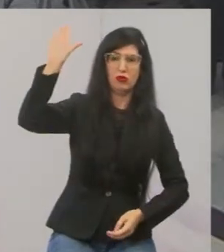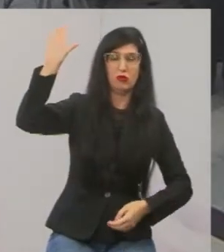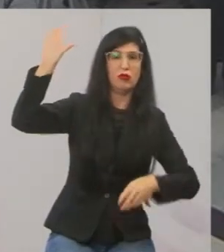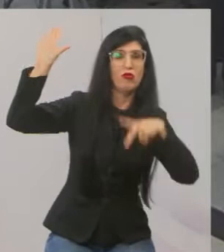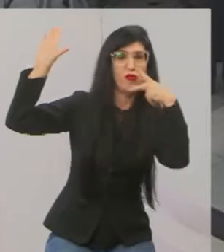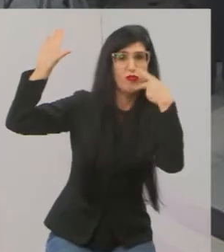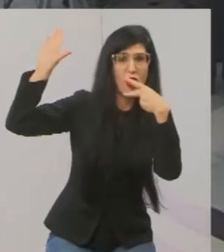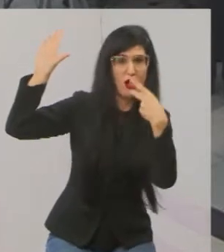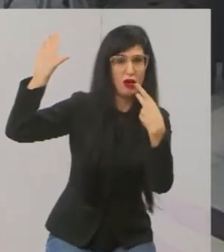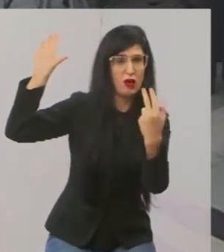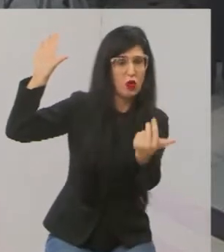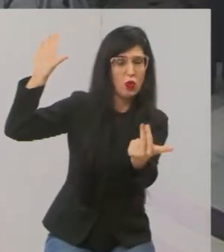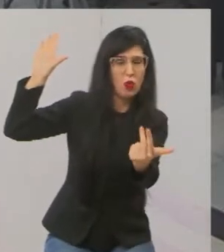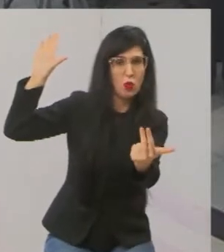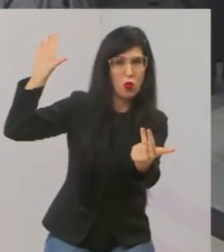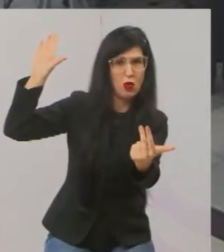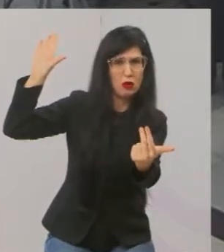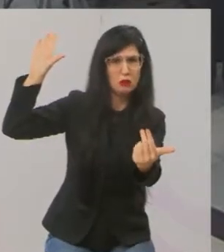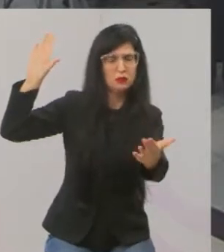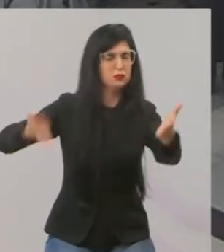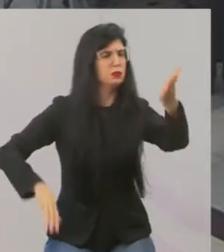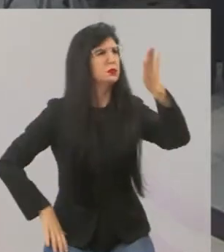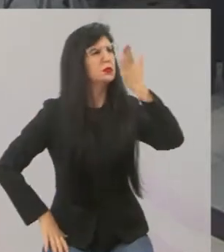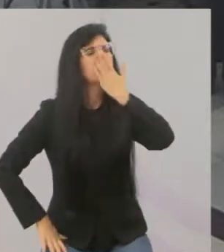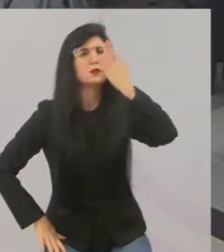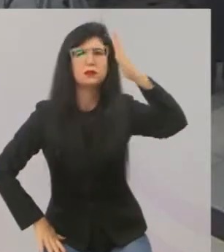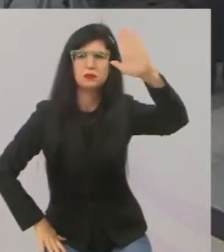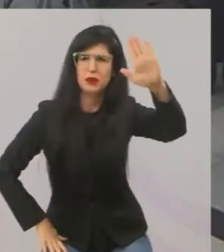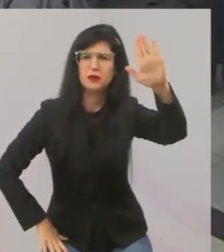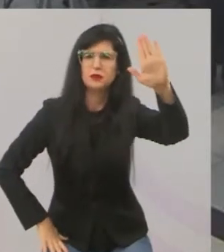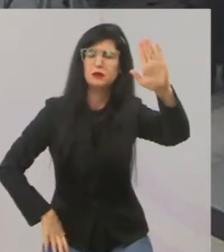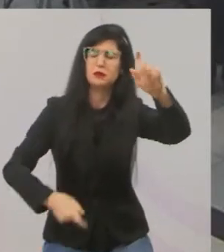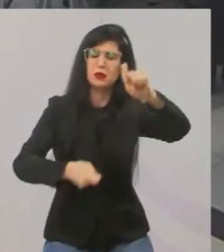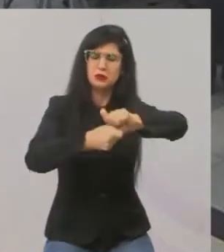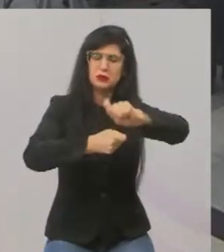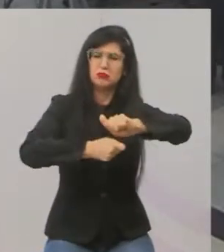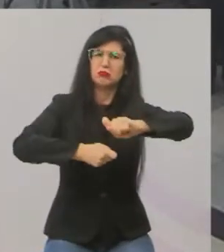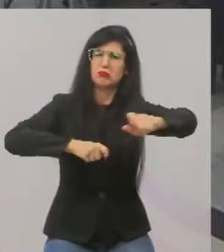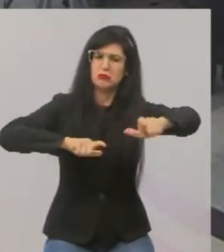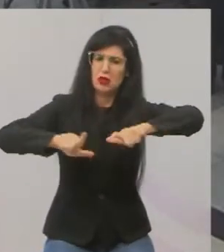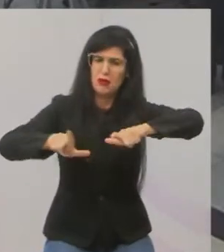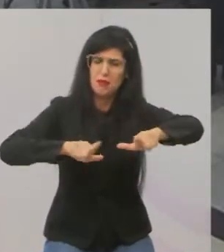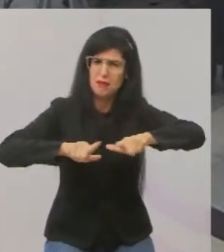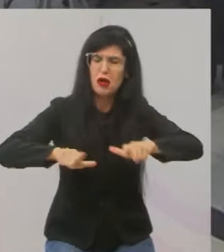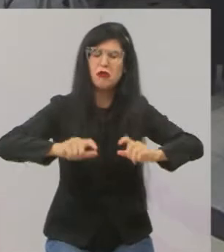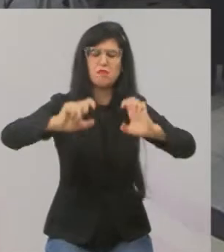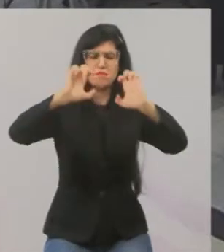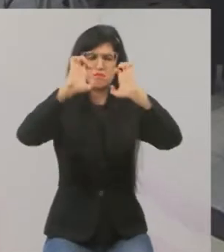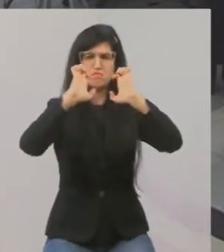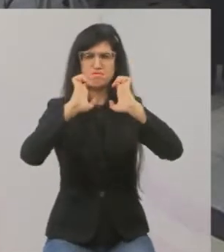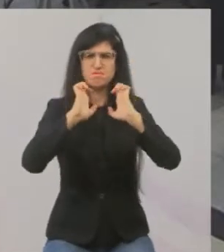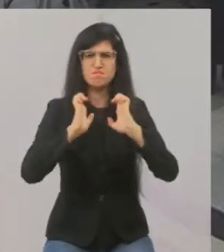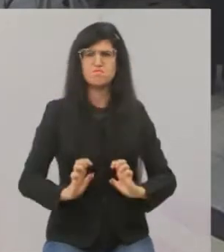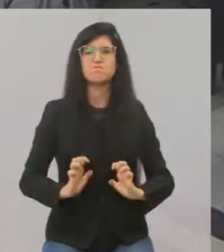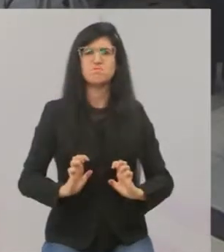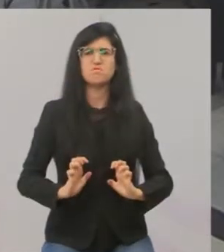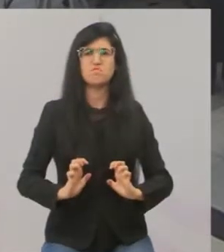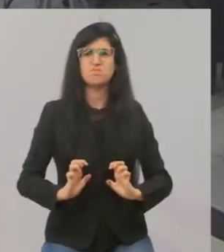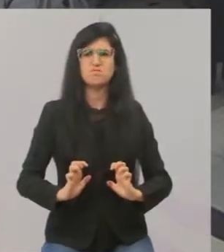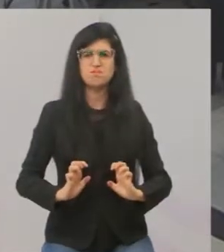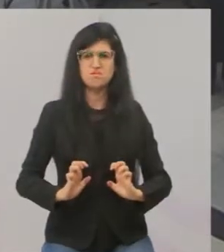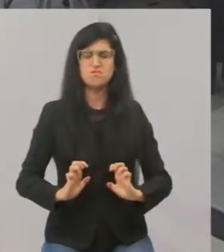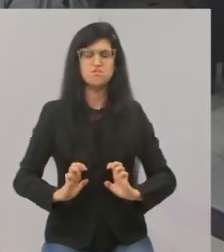comigo. Prometo exercer com dedicação e lealdade o